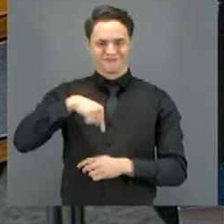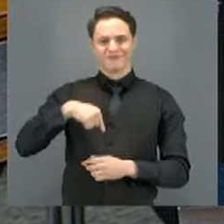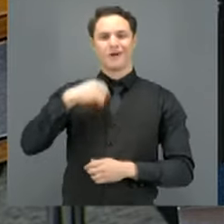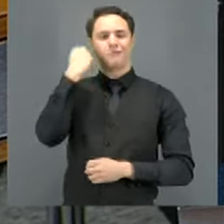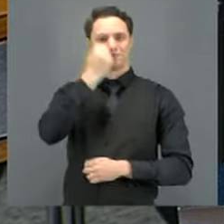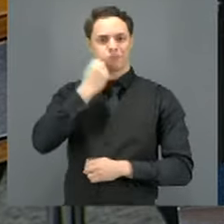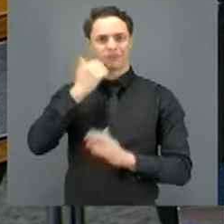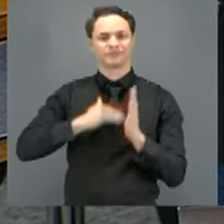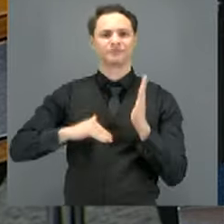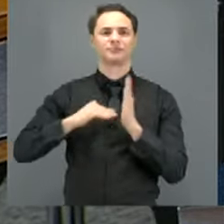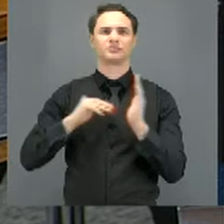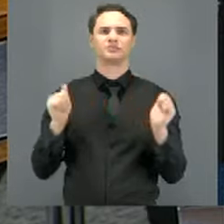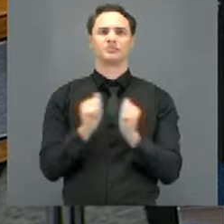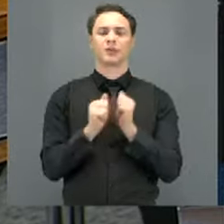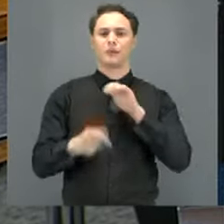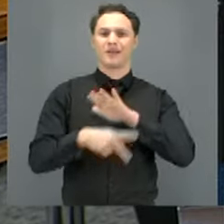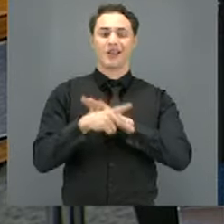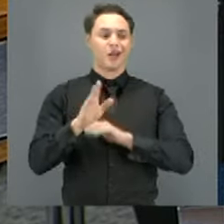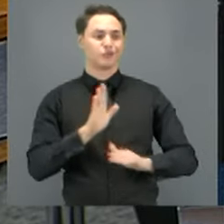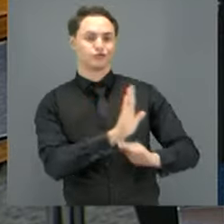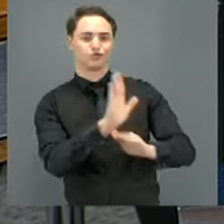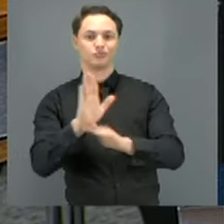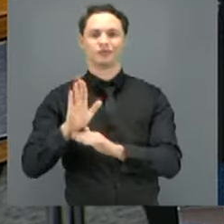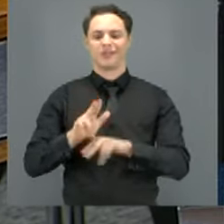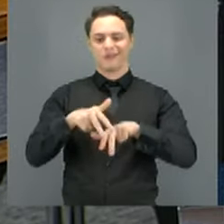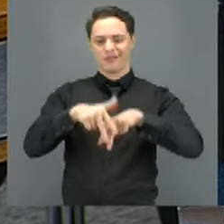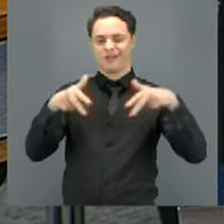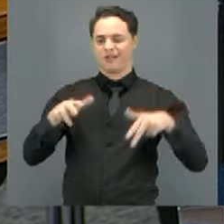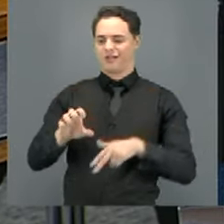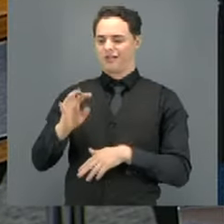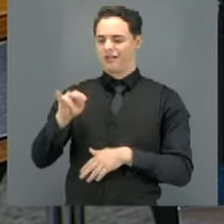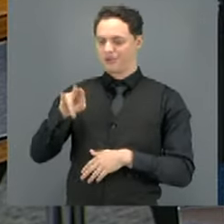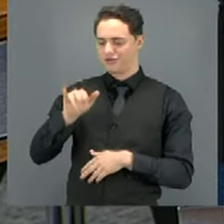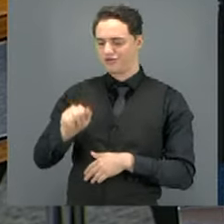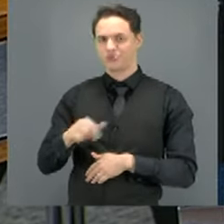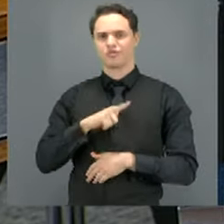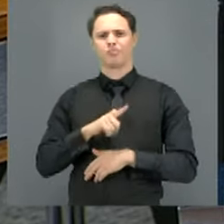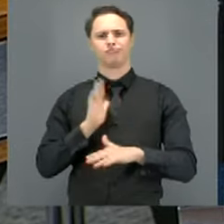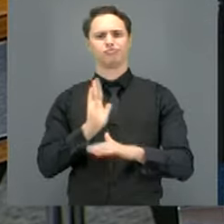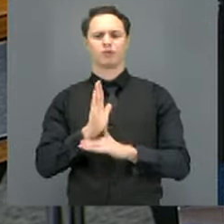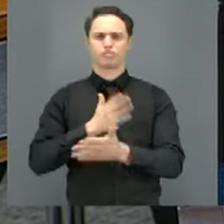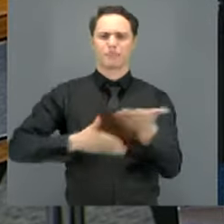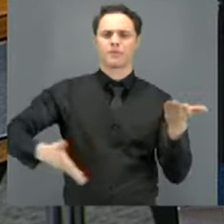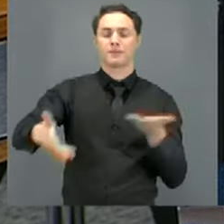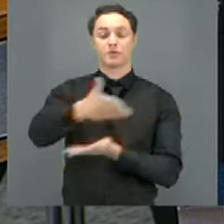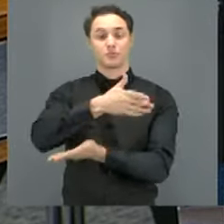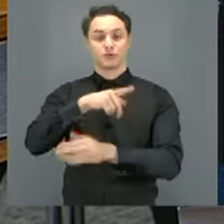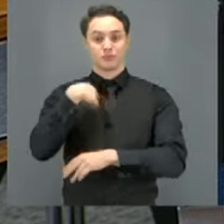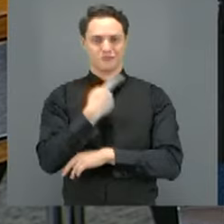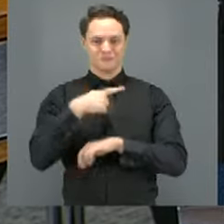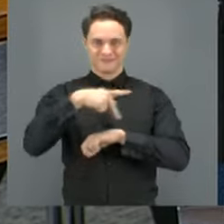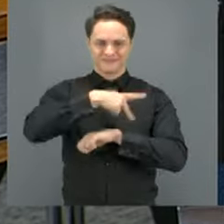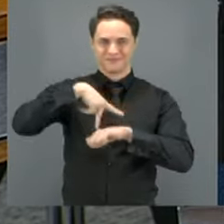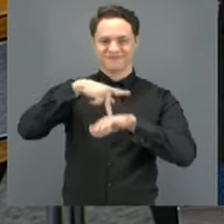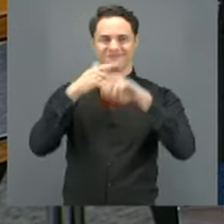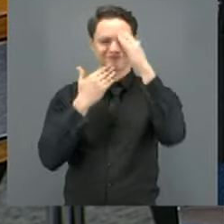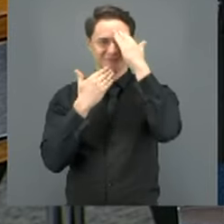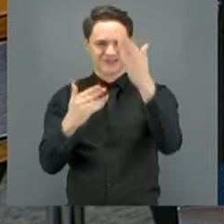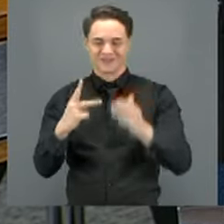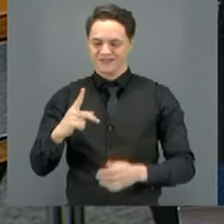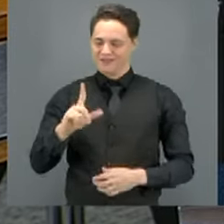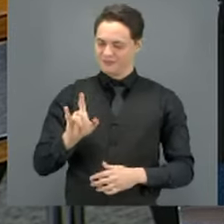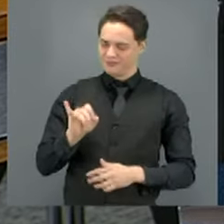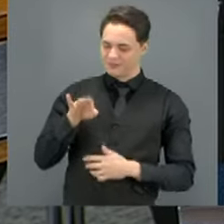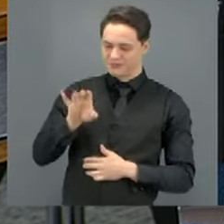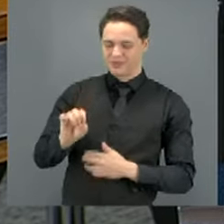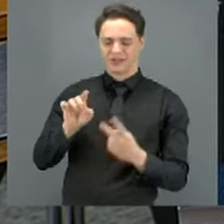República, ajudem as etnias que querem produzir de forma mecanizada nesse país. Obrigado, senador Plínio, senador